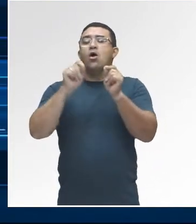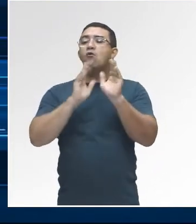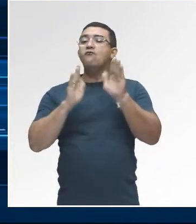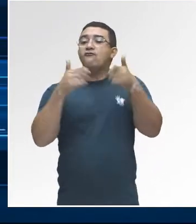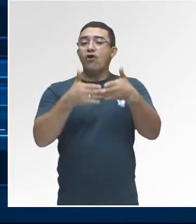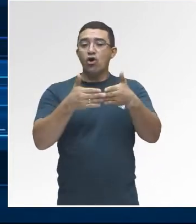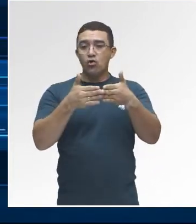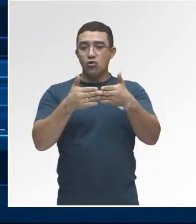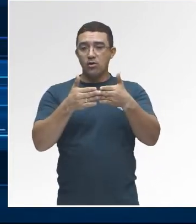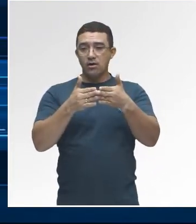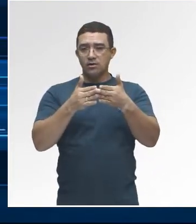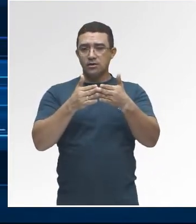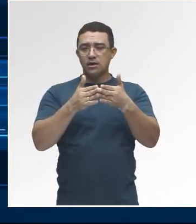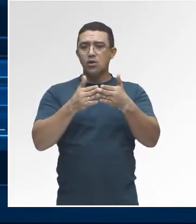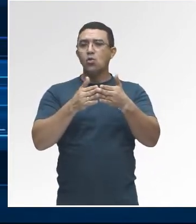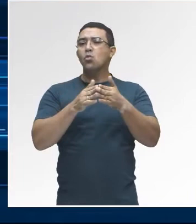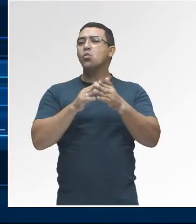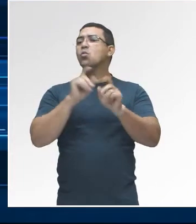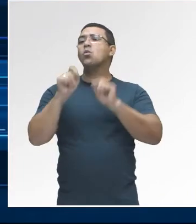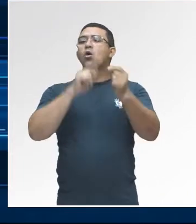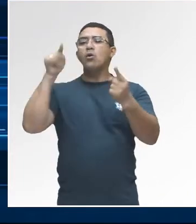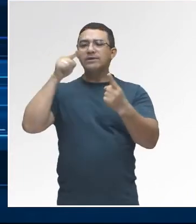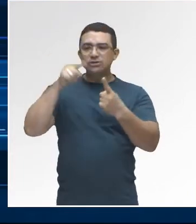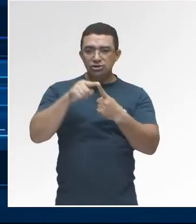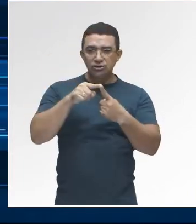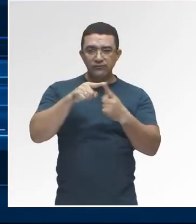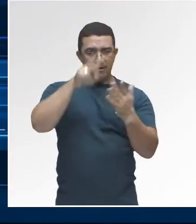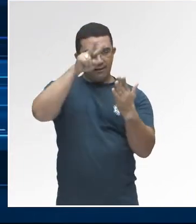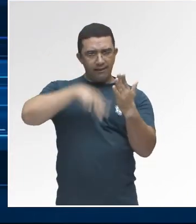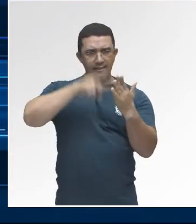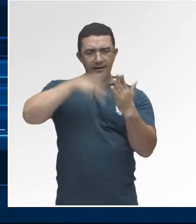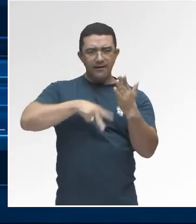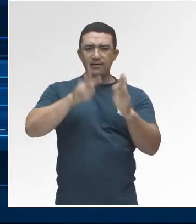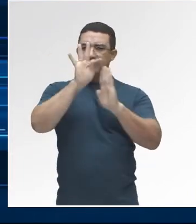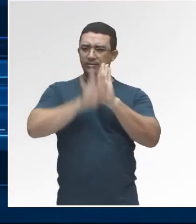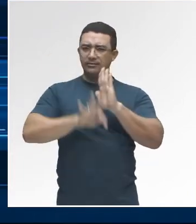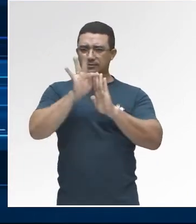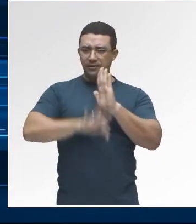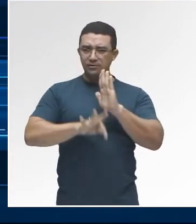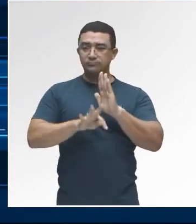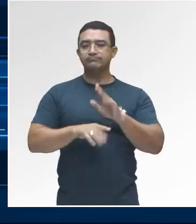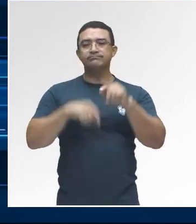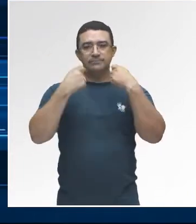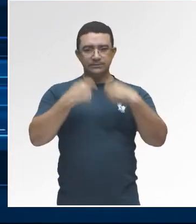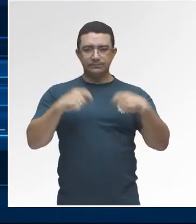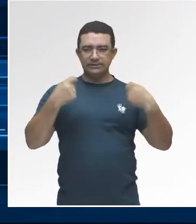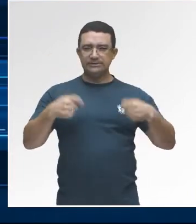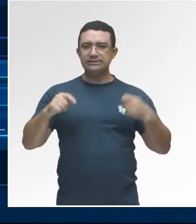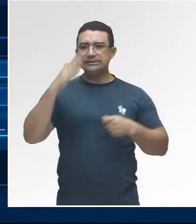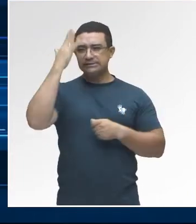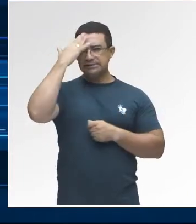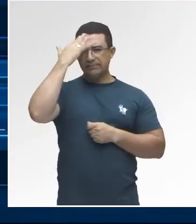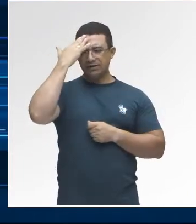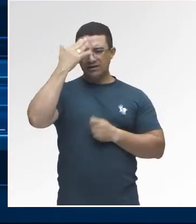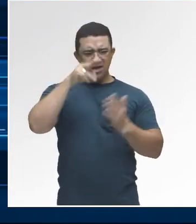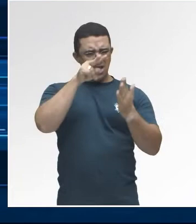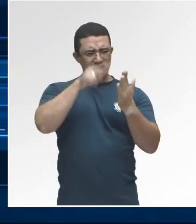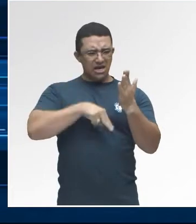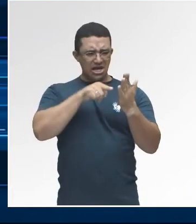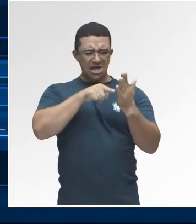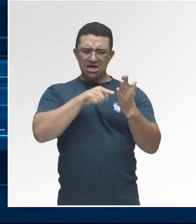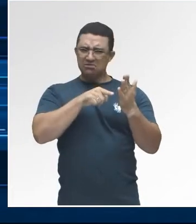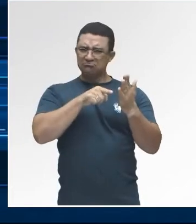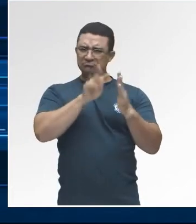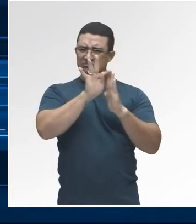texto? Então, quando você utiliza a reading technique, você tem que saber para que você quer ler aquele texto. Qual é